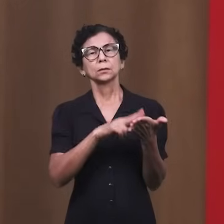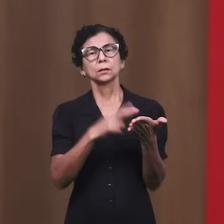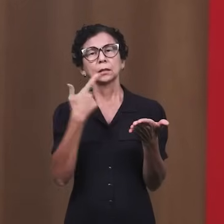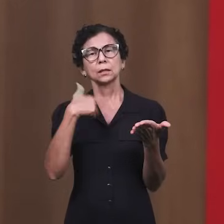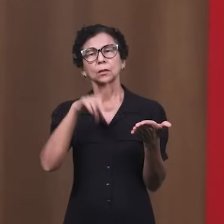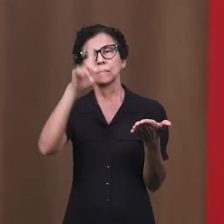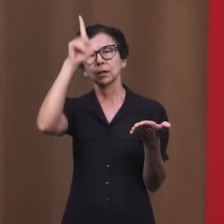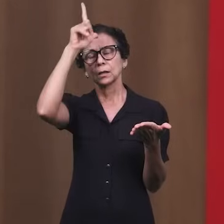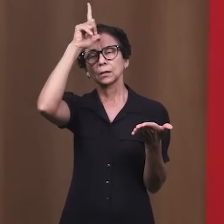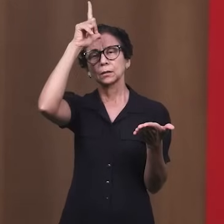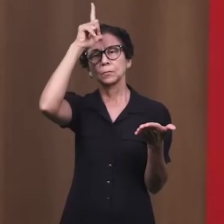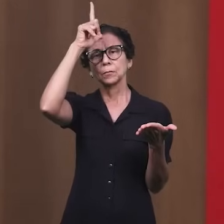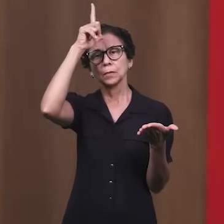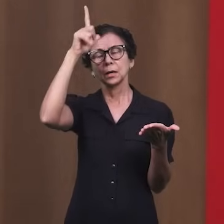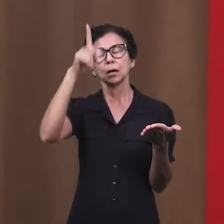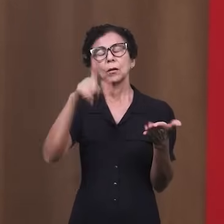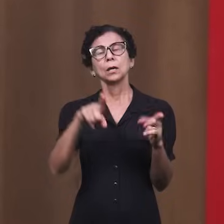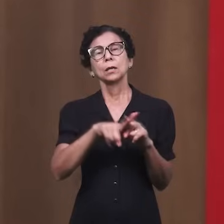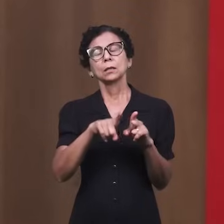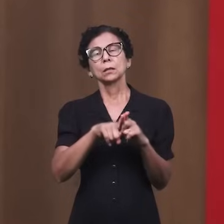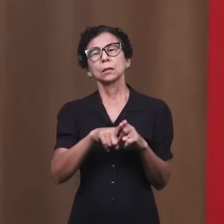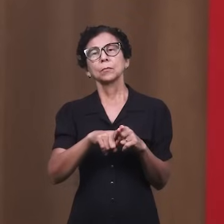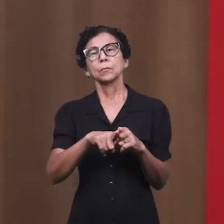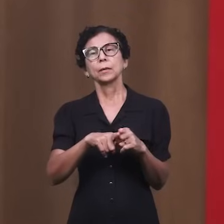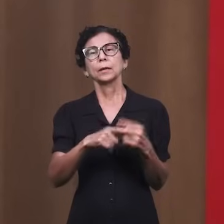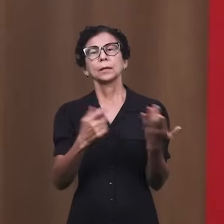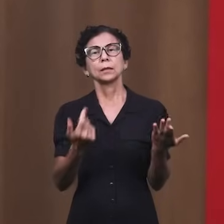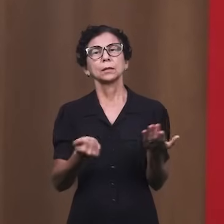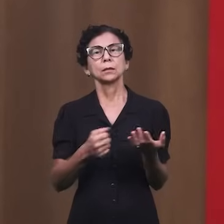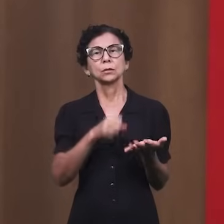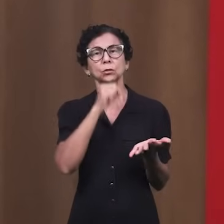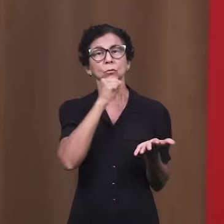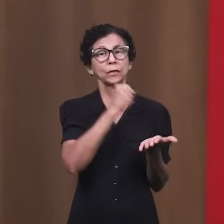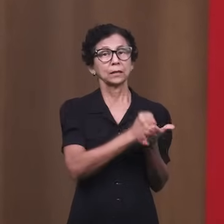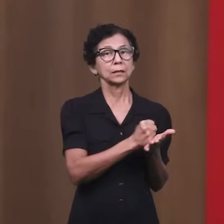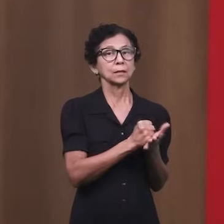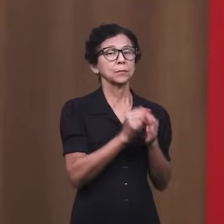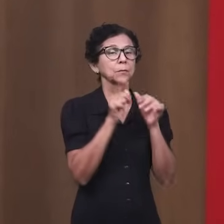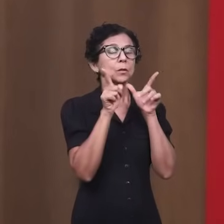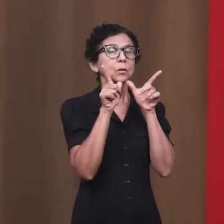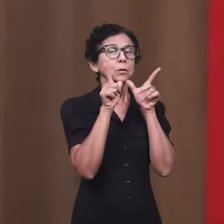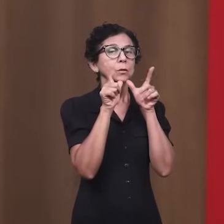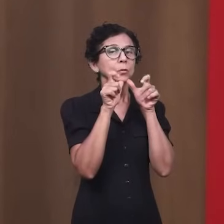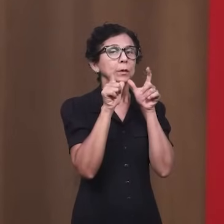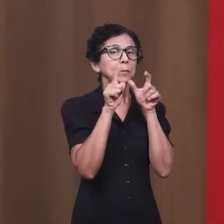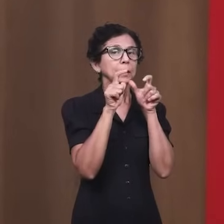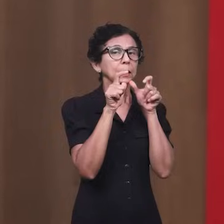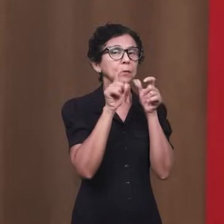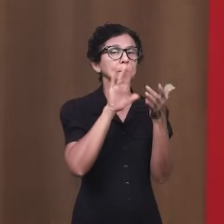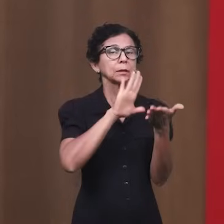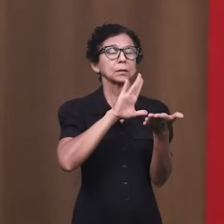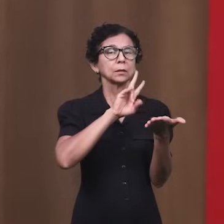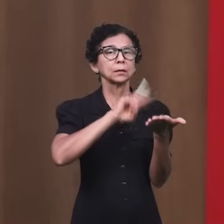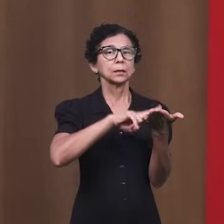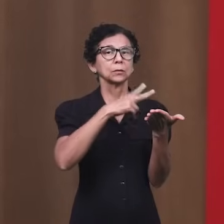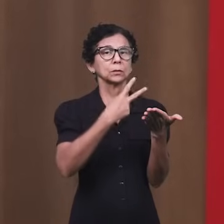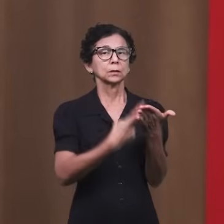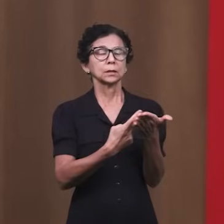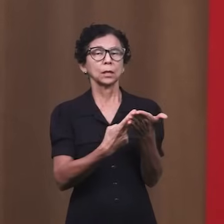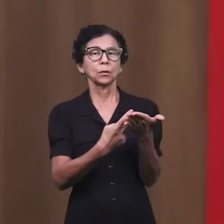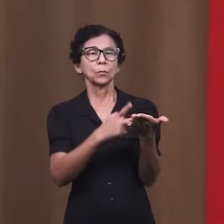alemão eh muito tempo atrás a bíblia tinha sido traduzida do hebraico o velho testamento né do hebraico para o